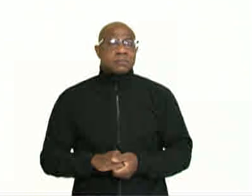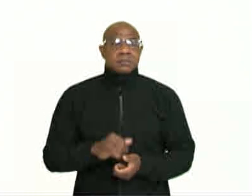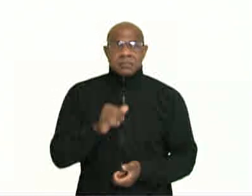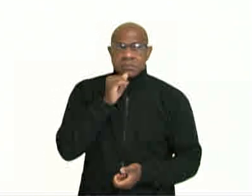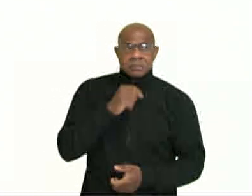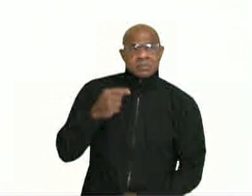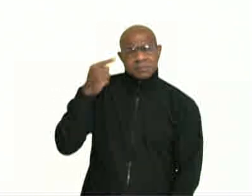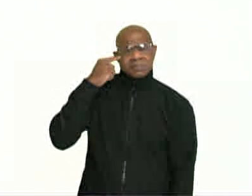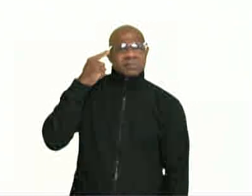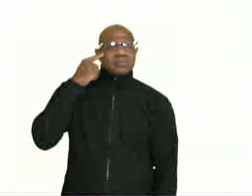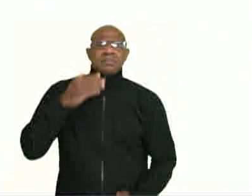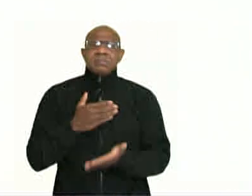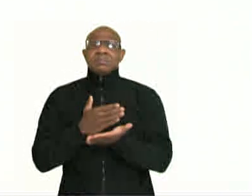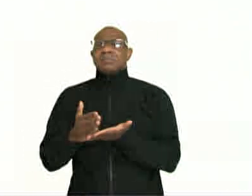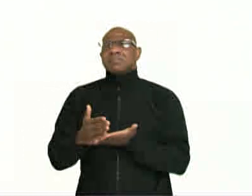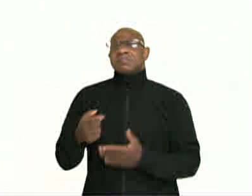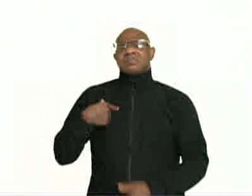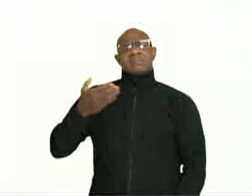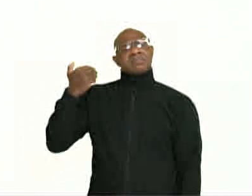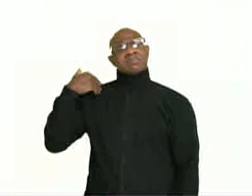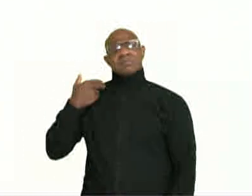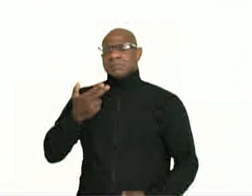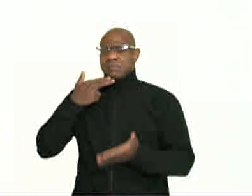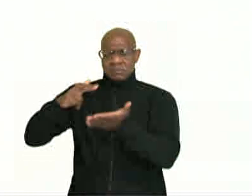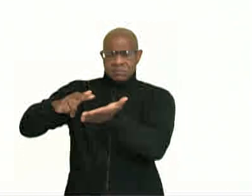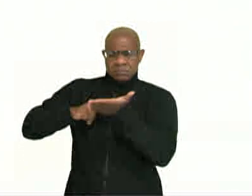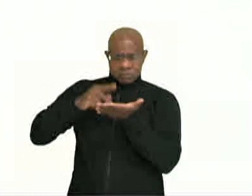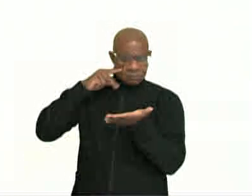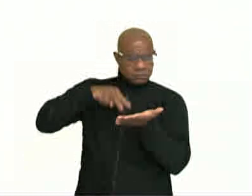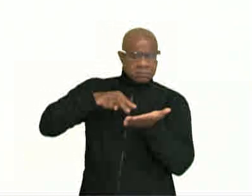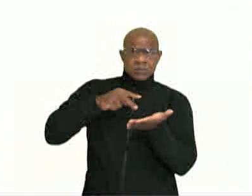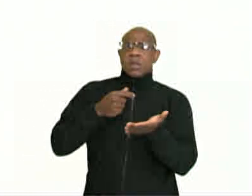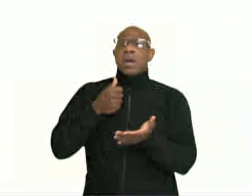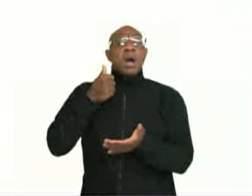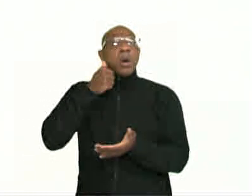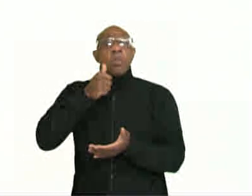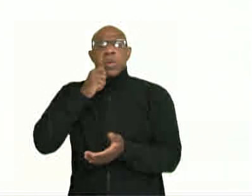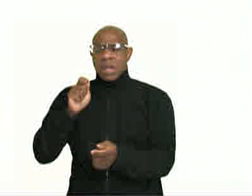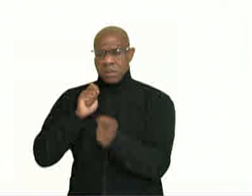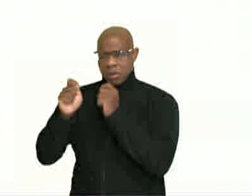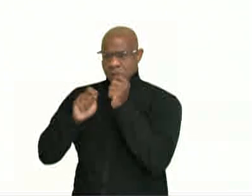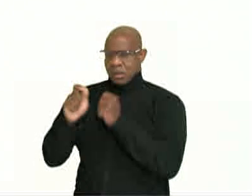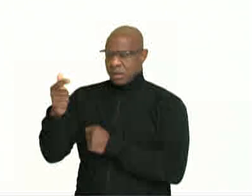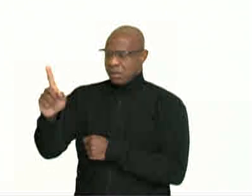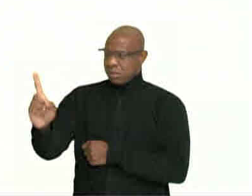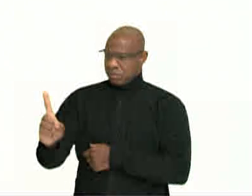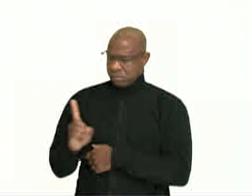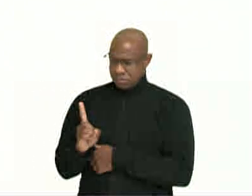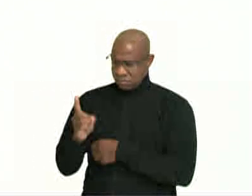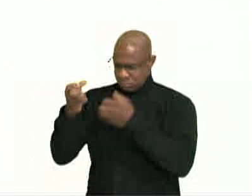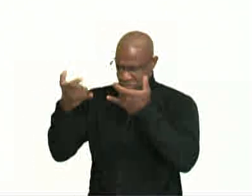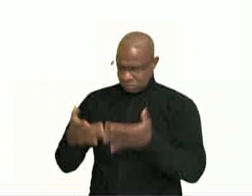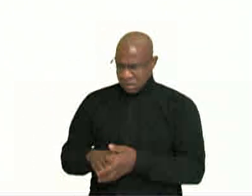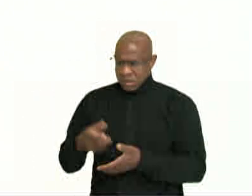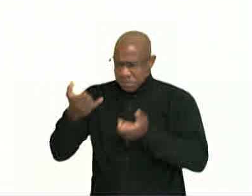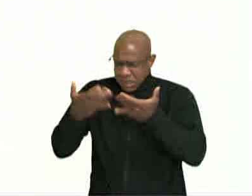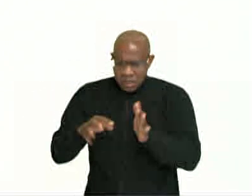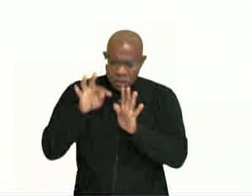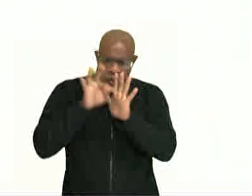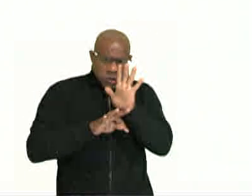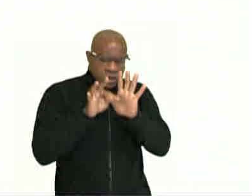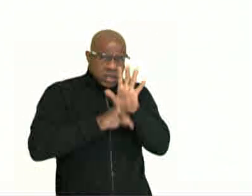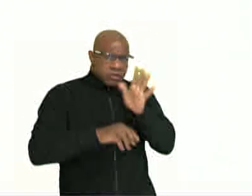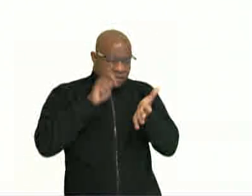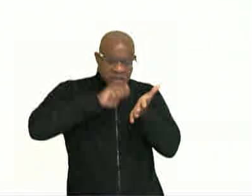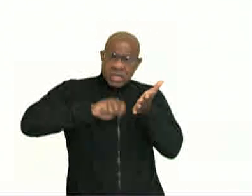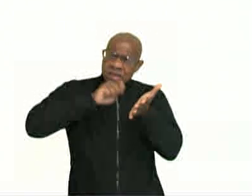pensar nisso outro dia quando recebi uma mensagem de uma jornalista. Ela estava falando sobre um texto que escrevi